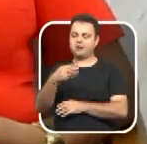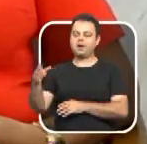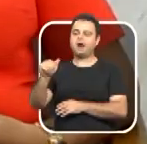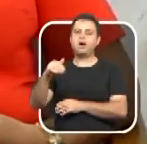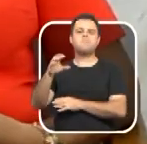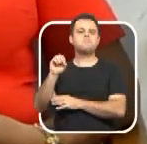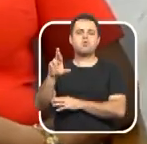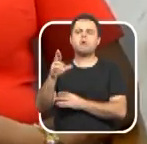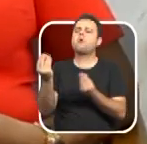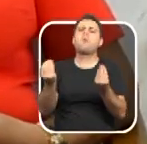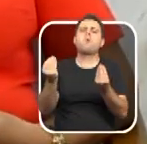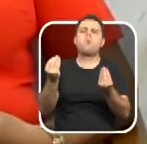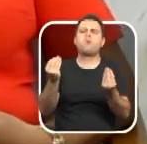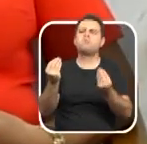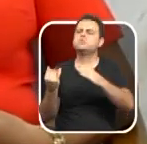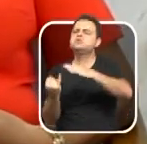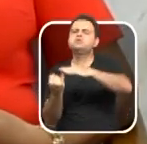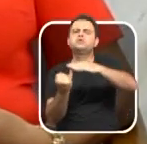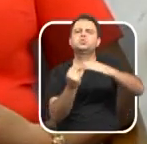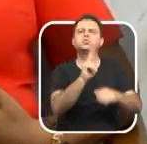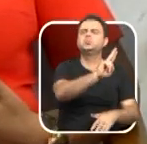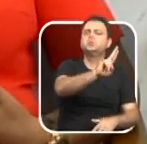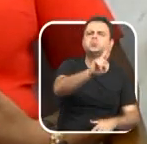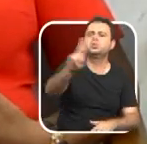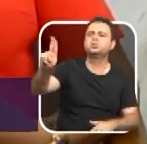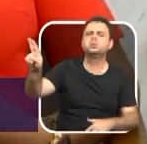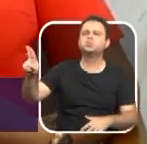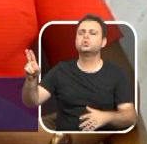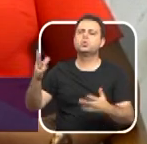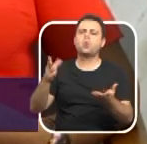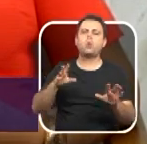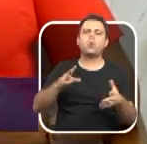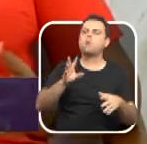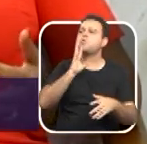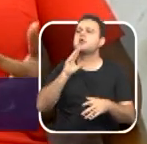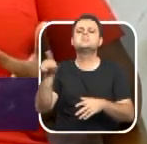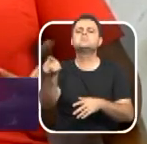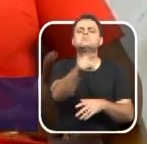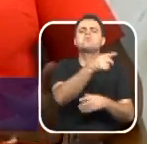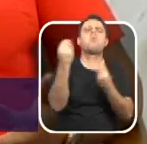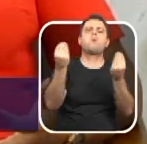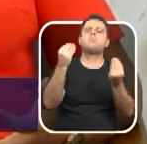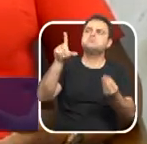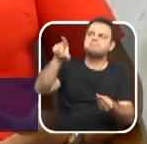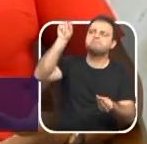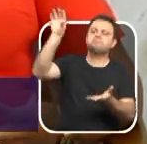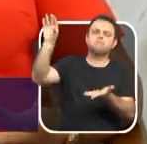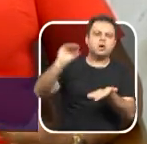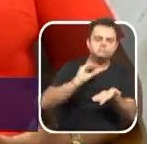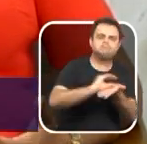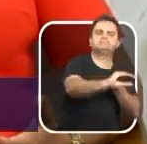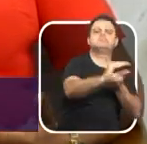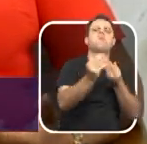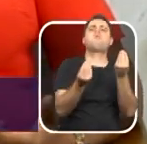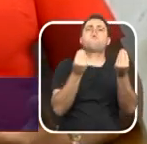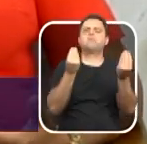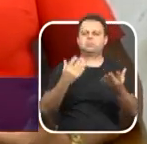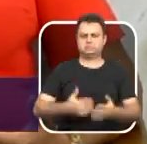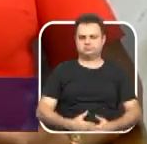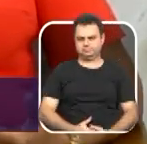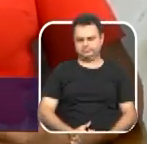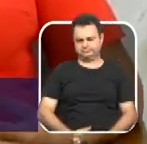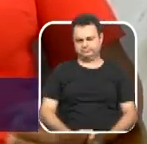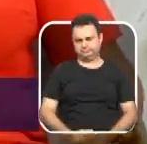pública? Olha, primeiro eu gosto de falar muito sobre os projetos, associações, instituições,